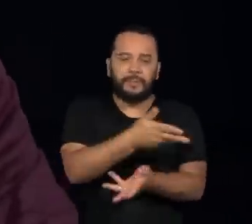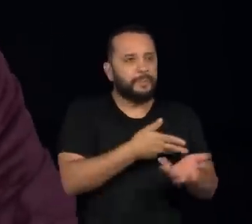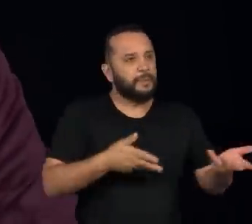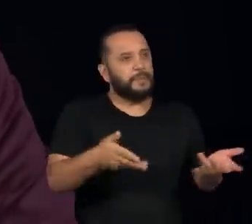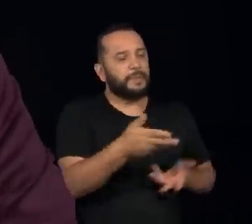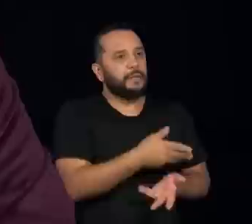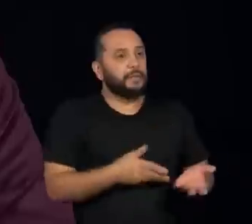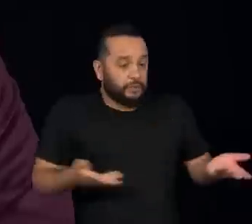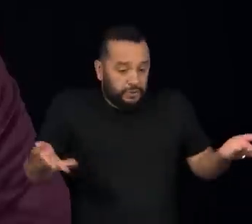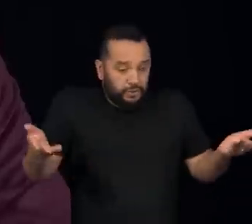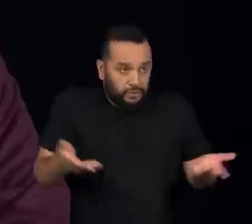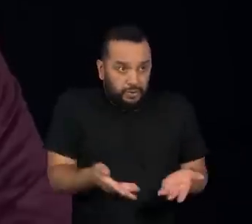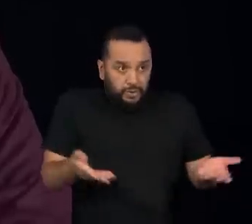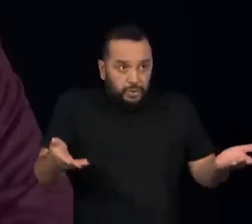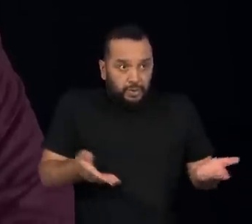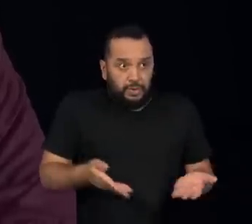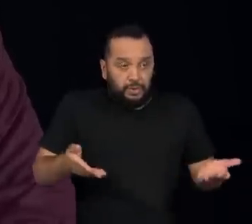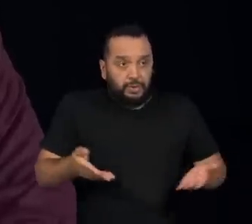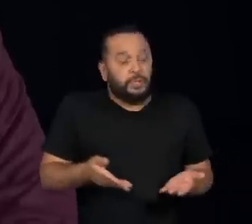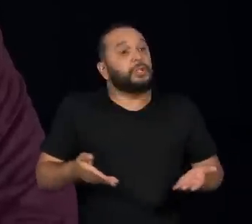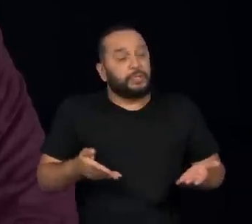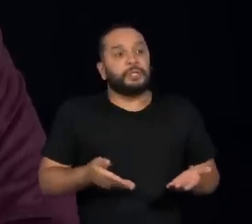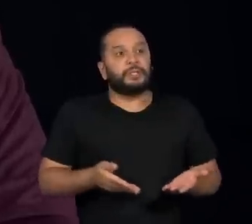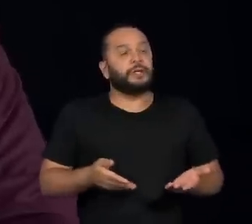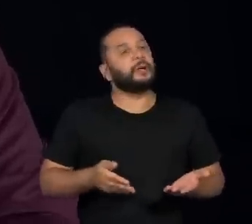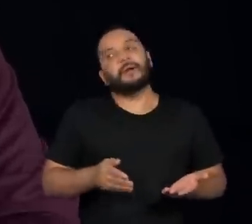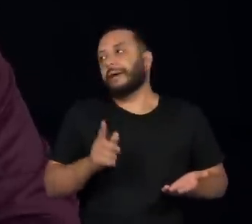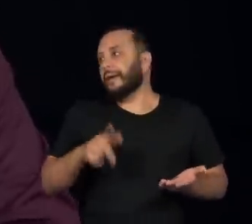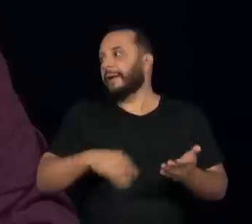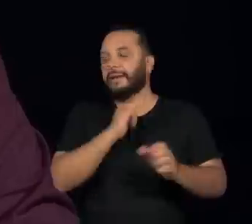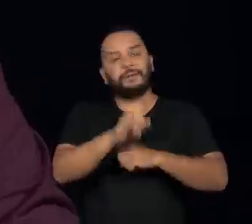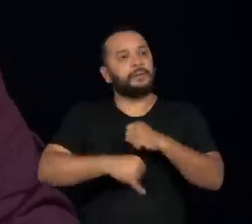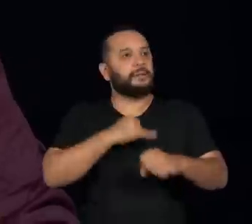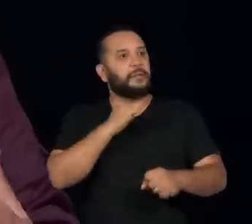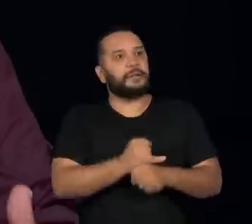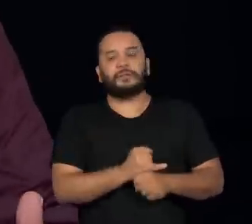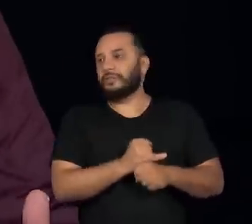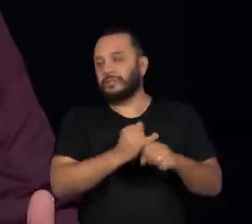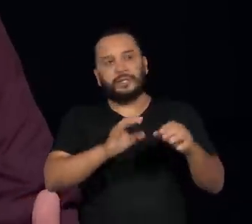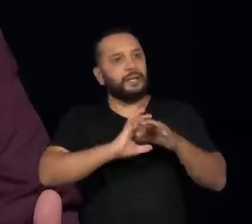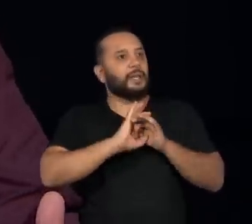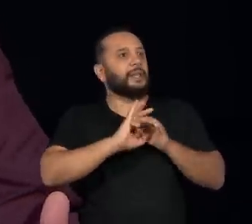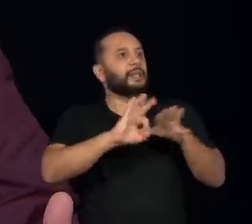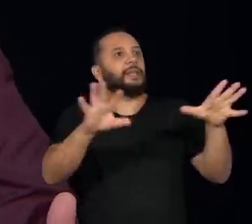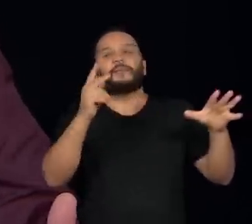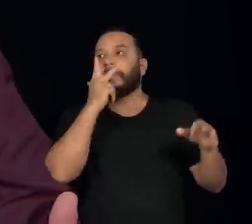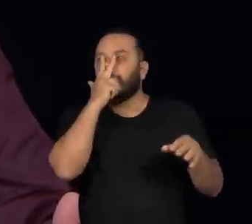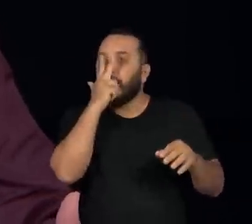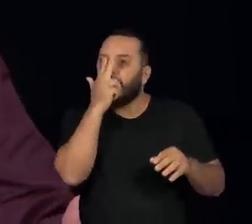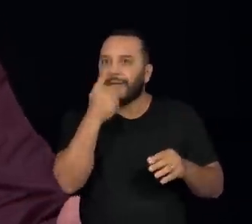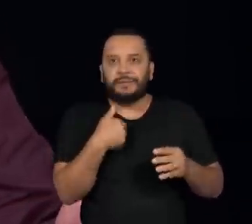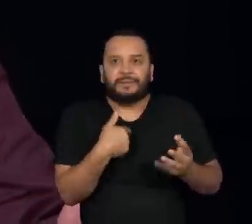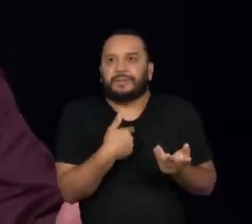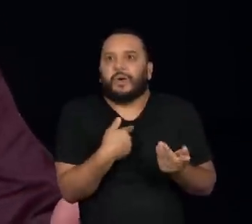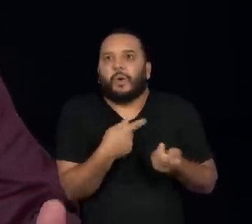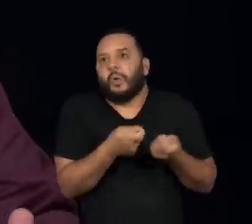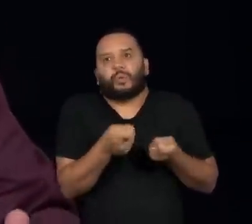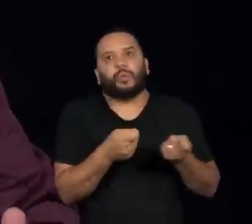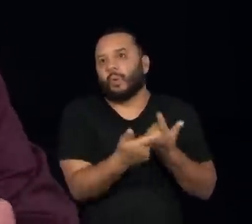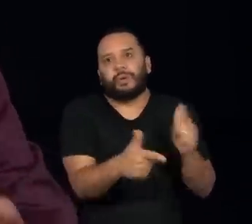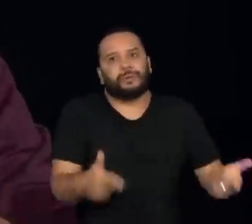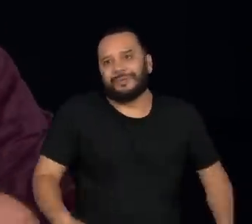estado atual que é Enfim uma internet descontrolada para usar uma palavra boa